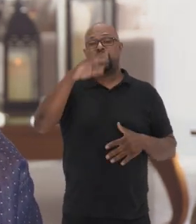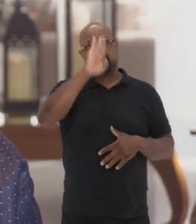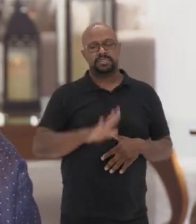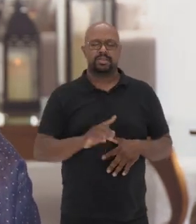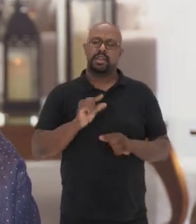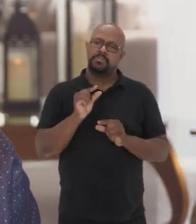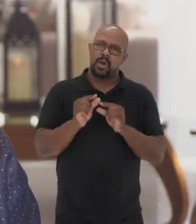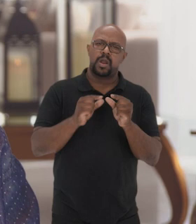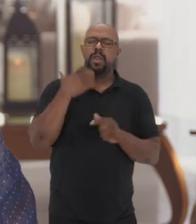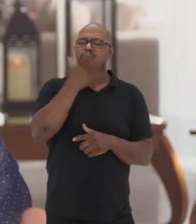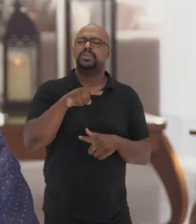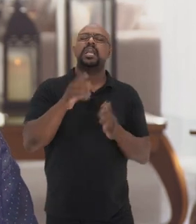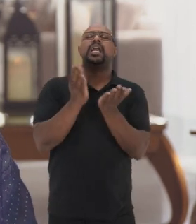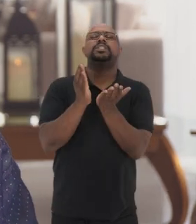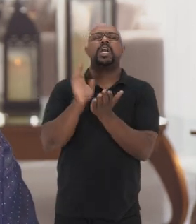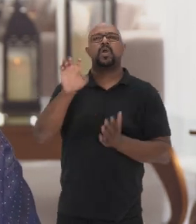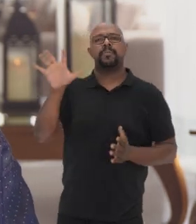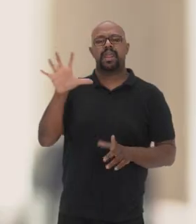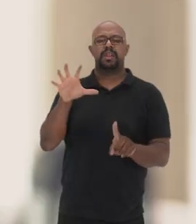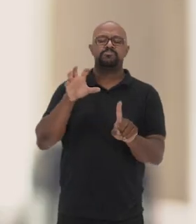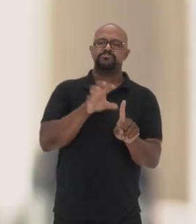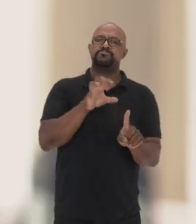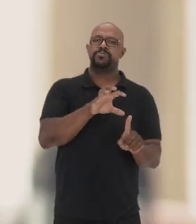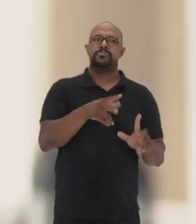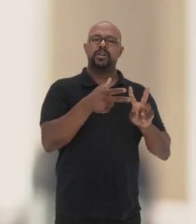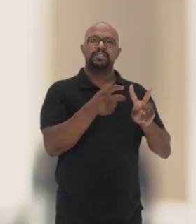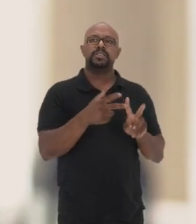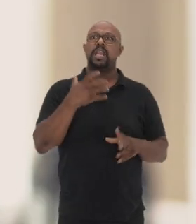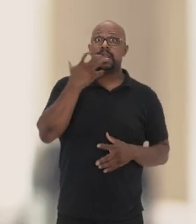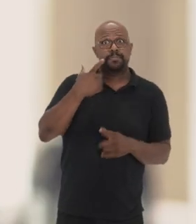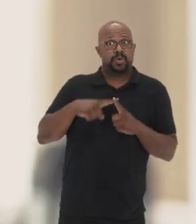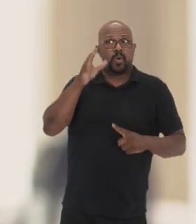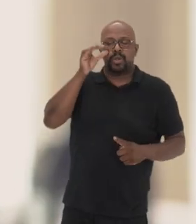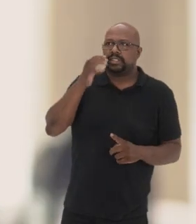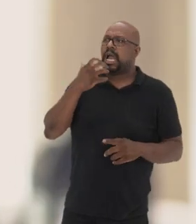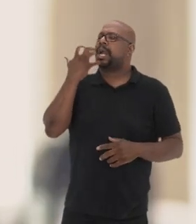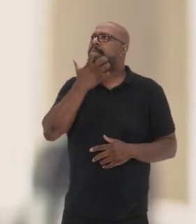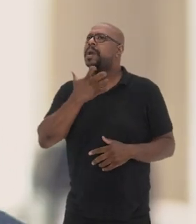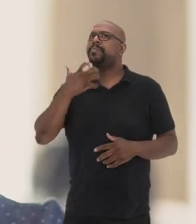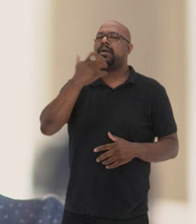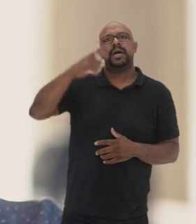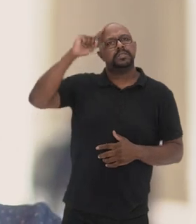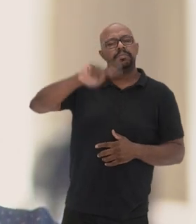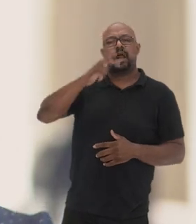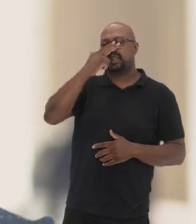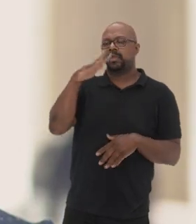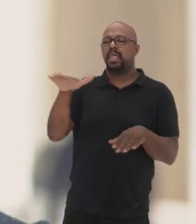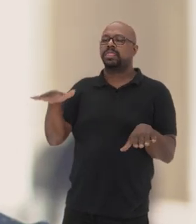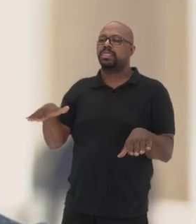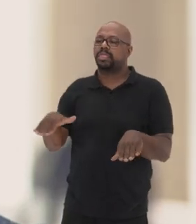a música cristã europeia Era passada para os indígenas e eles cantavam por curiosidade sem saberem que estavam se entregando